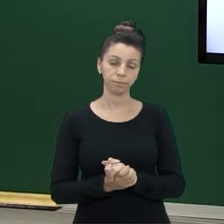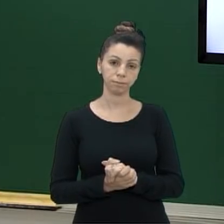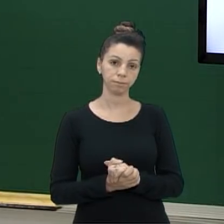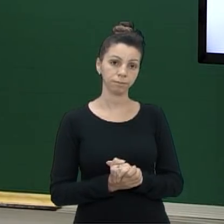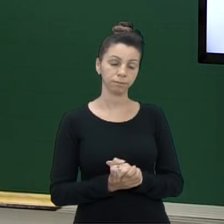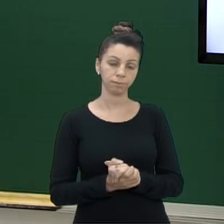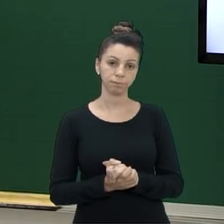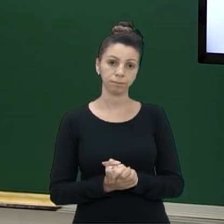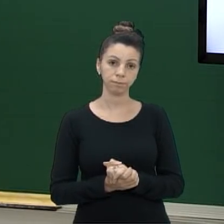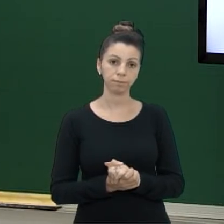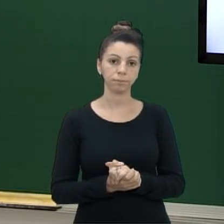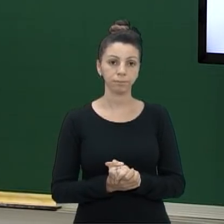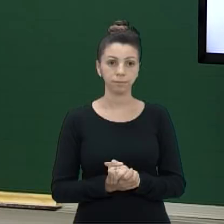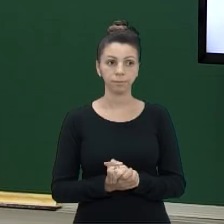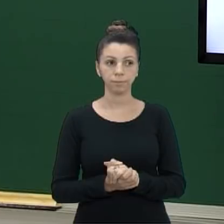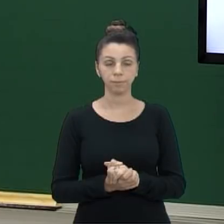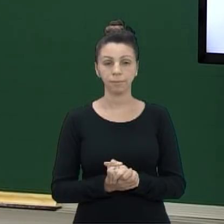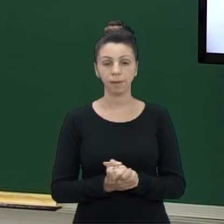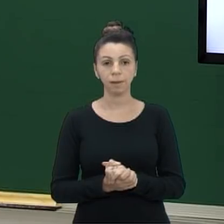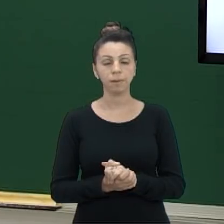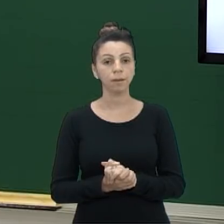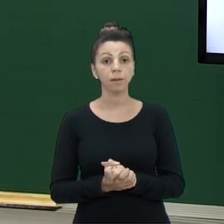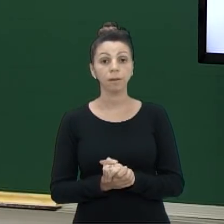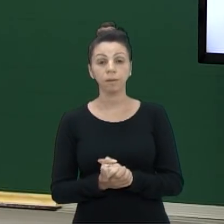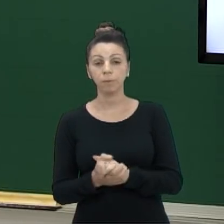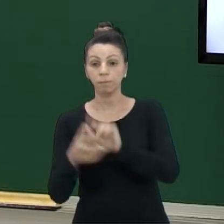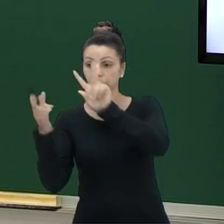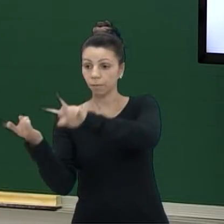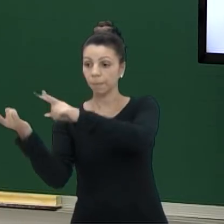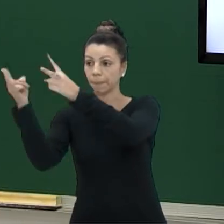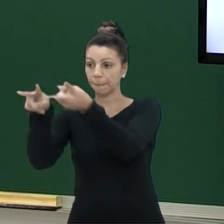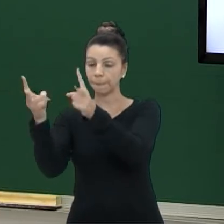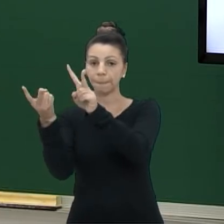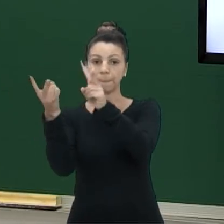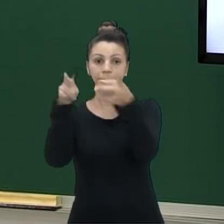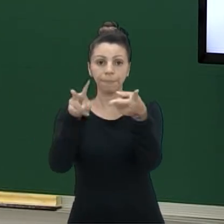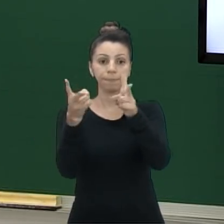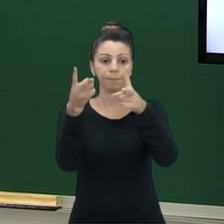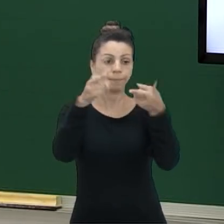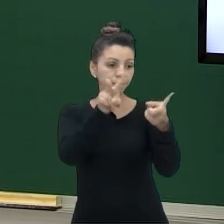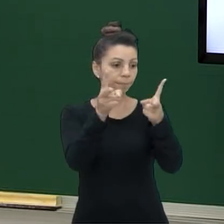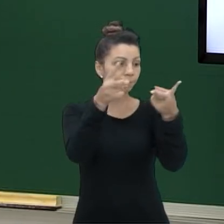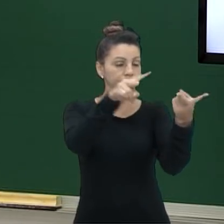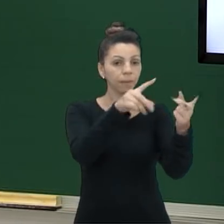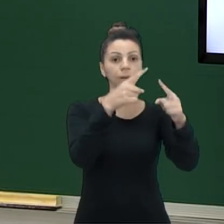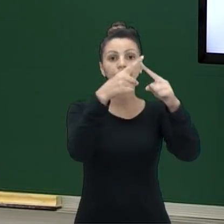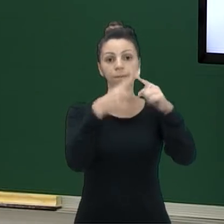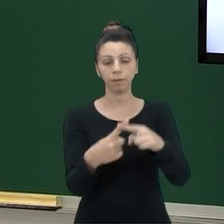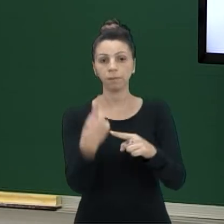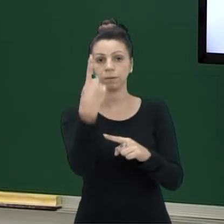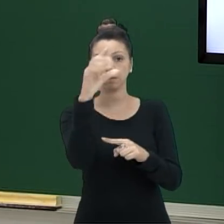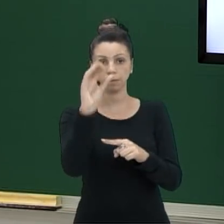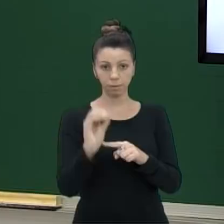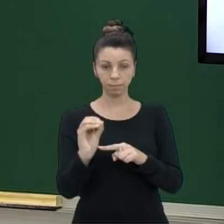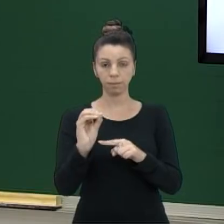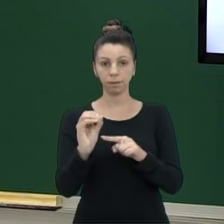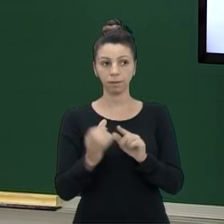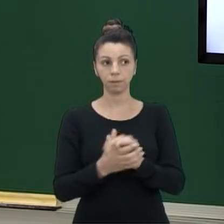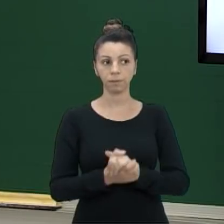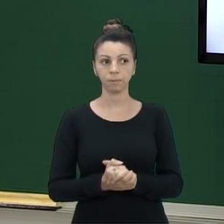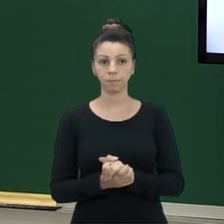decagrama para grama, também multiplica por 10. Em todas elas, os senhores vão ter que estar multiplicando este